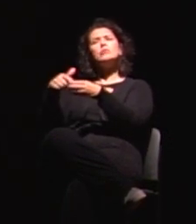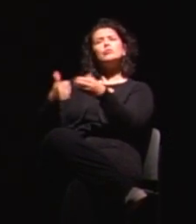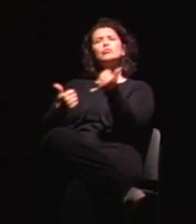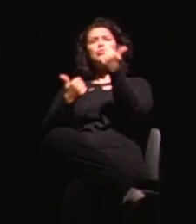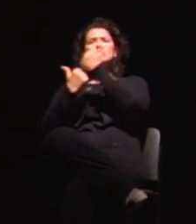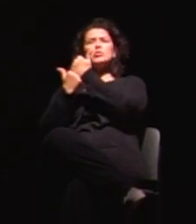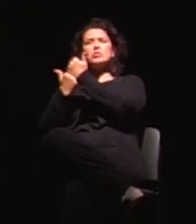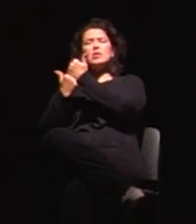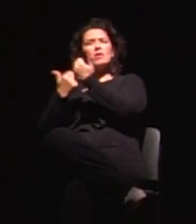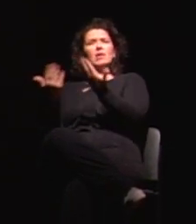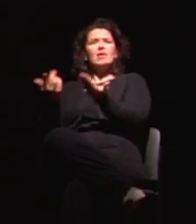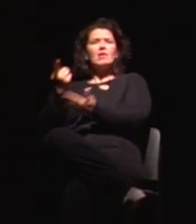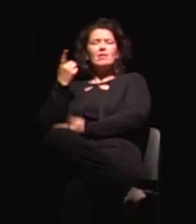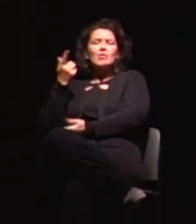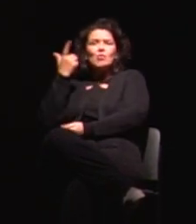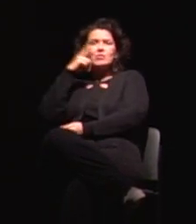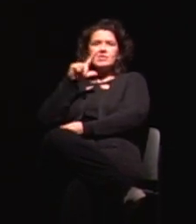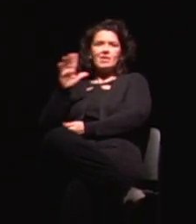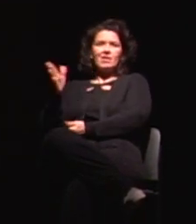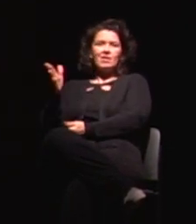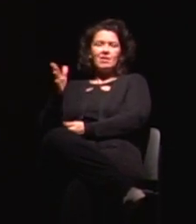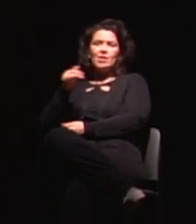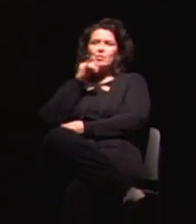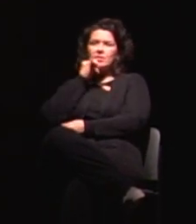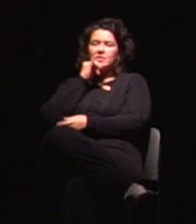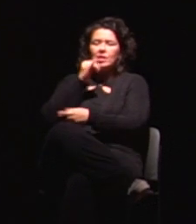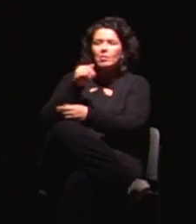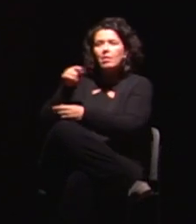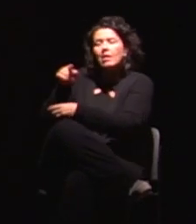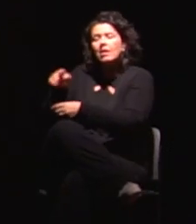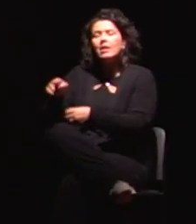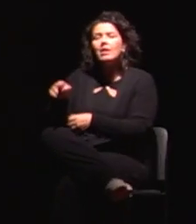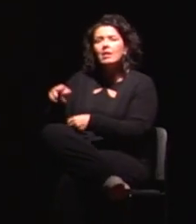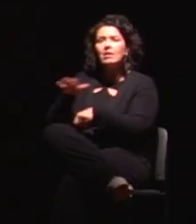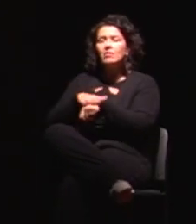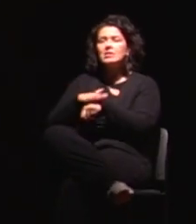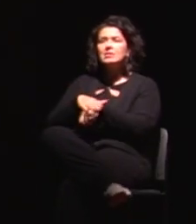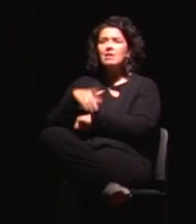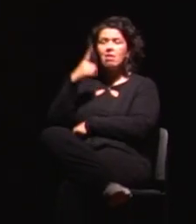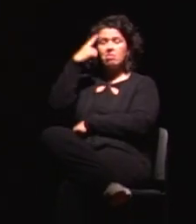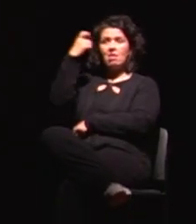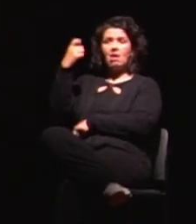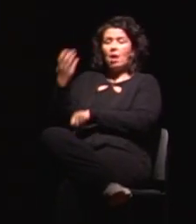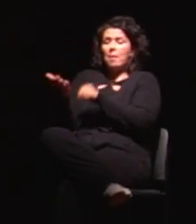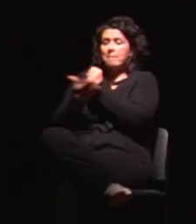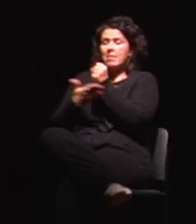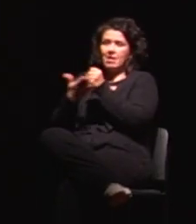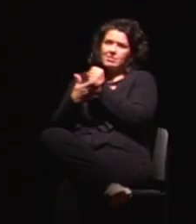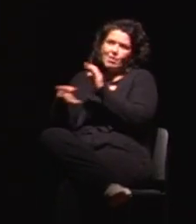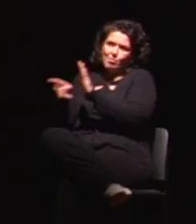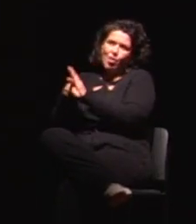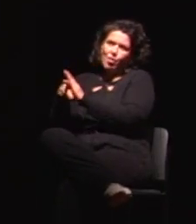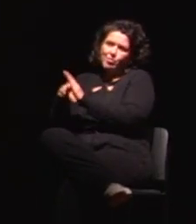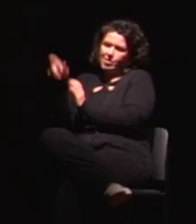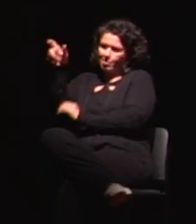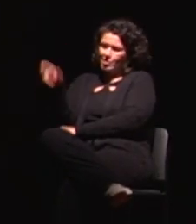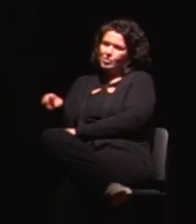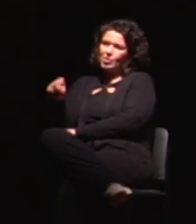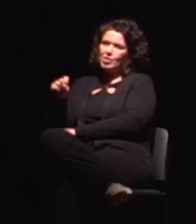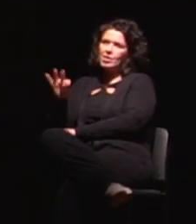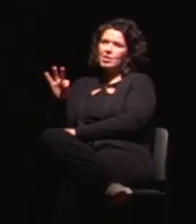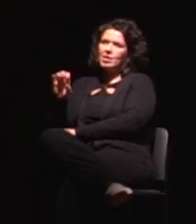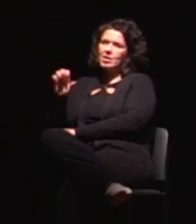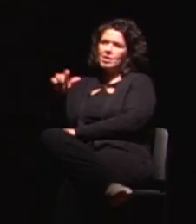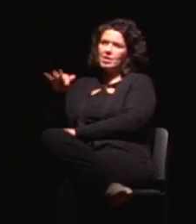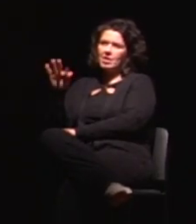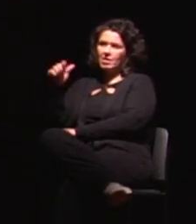Na realidade, ele retomou a ideia básica, por exemplo, que a Estefânia, nós fizemos